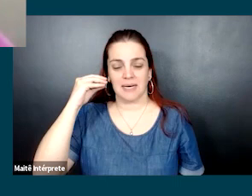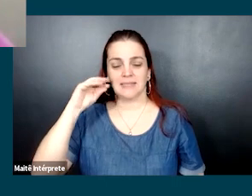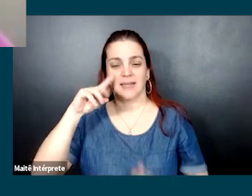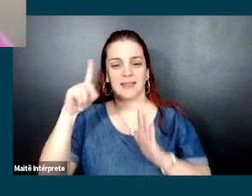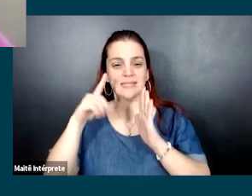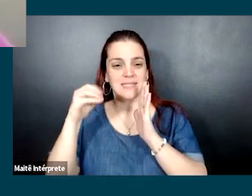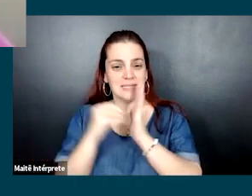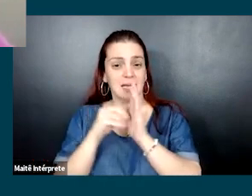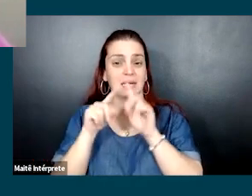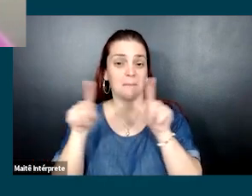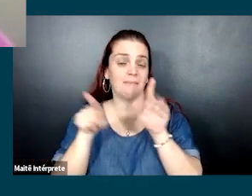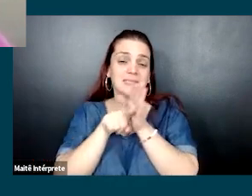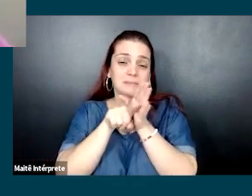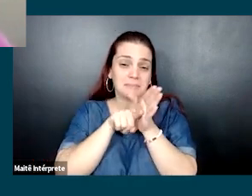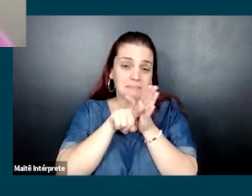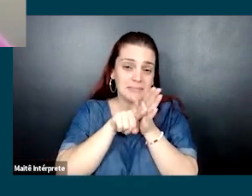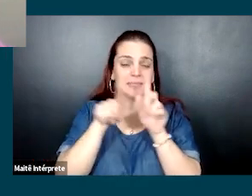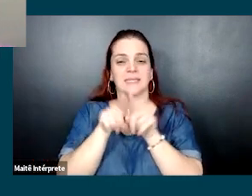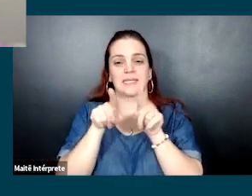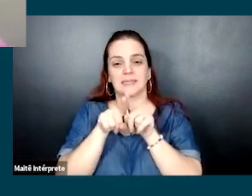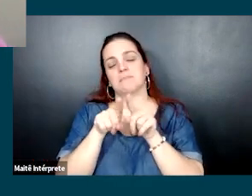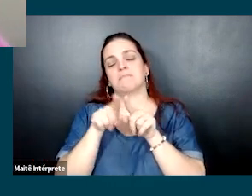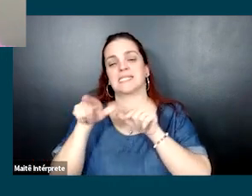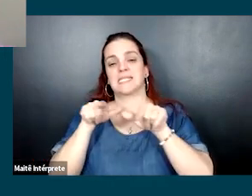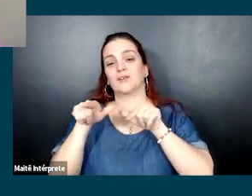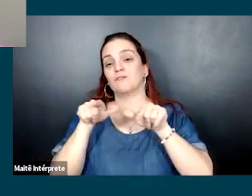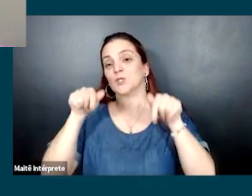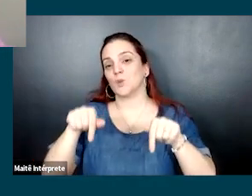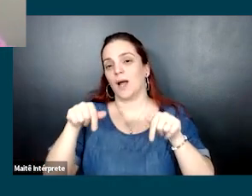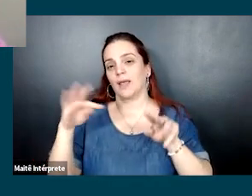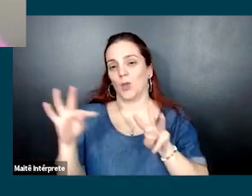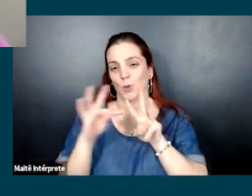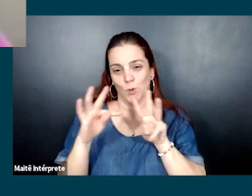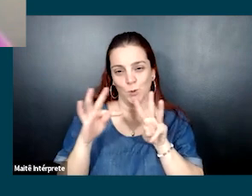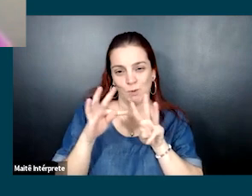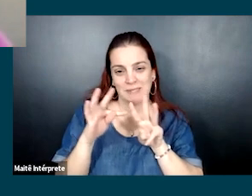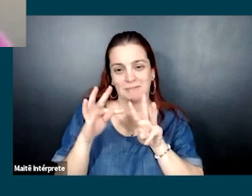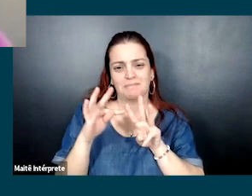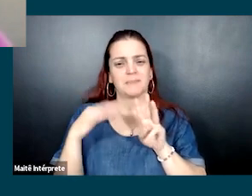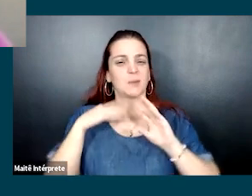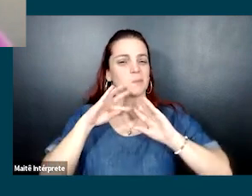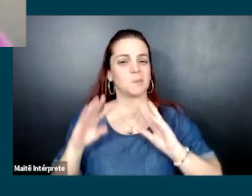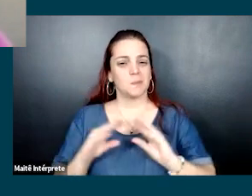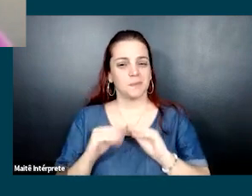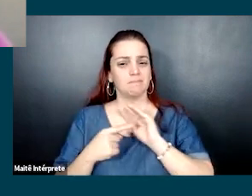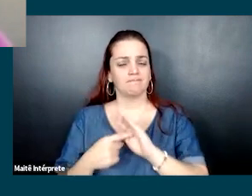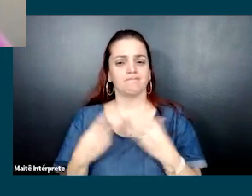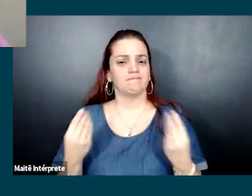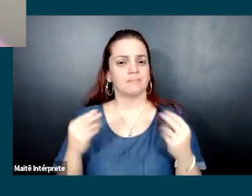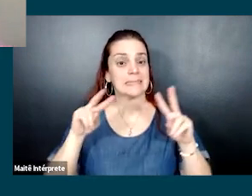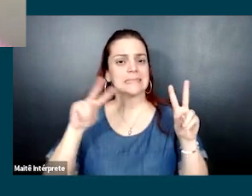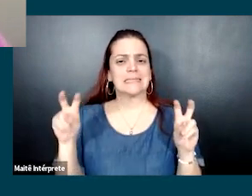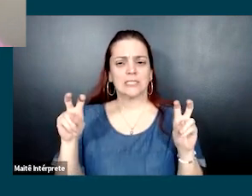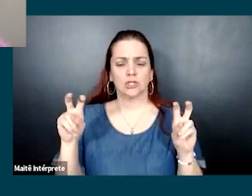sou Experience Designer, como a Nay falou, mas eu tenho os arquétipos de pesquisa e design de serviços aqui na ThoughtWorks. E hoje eu vou contar um pouquinho